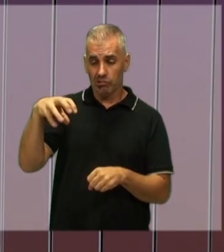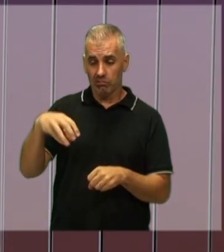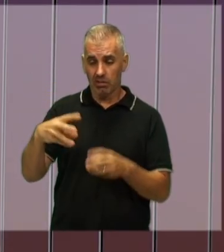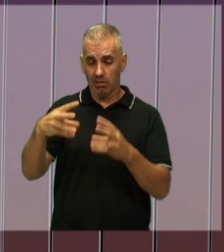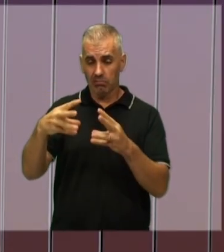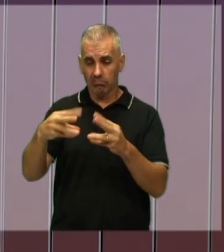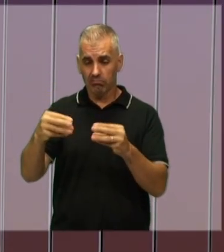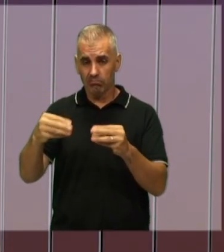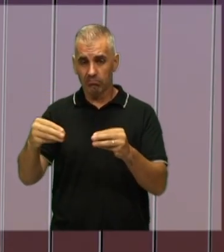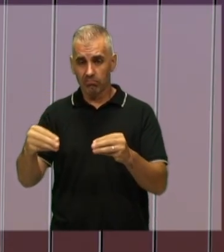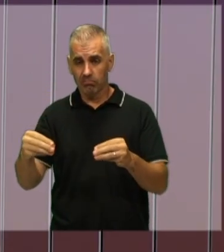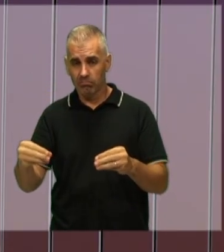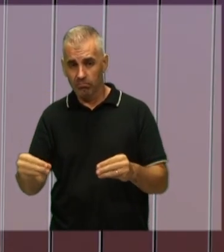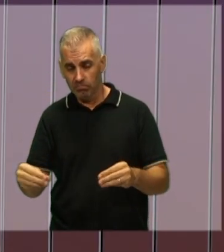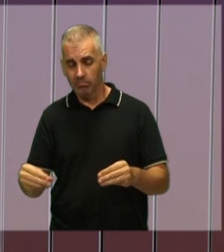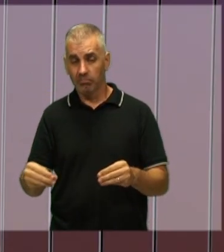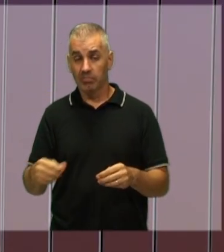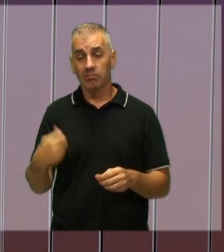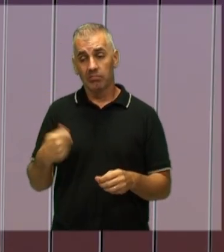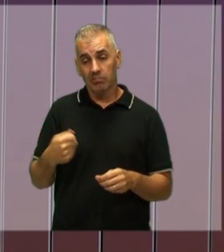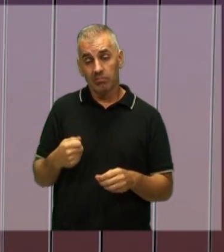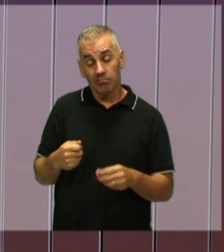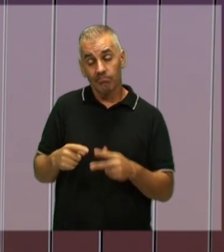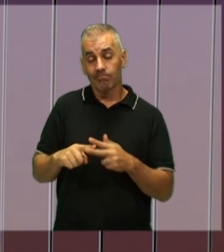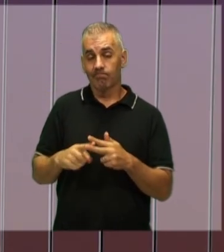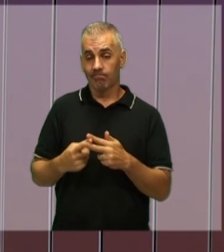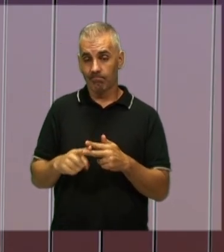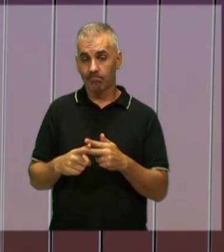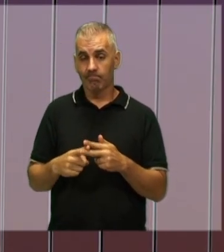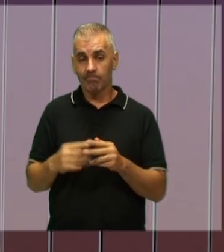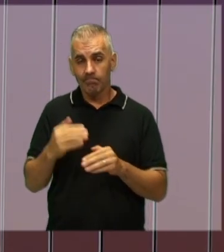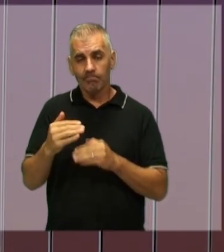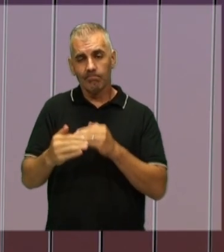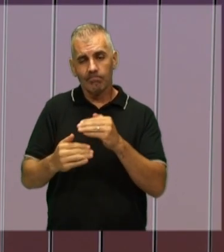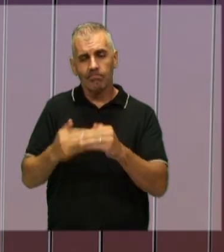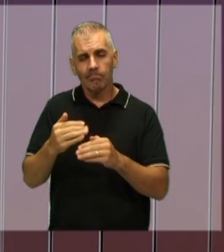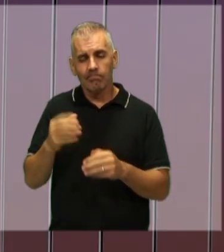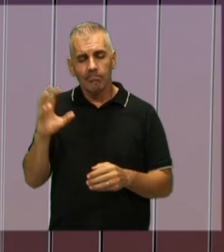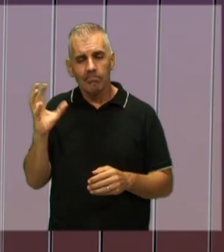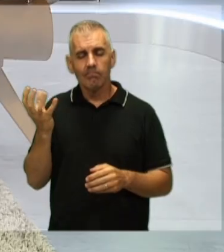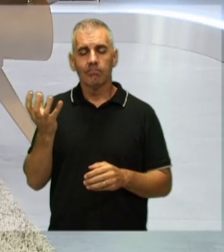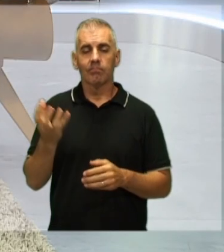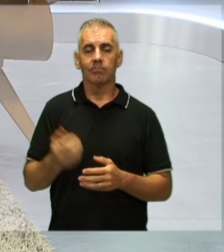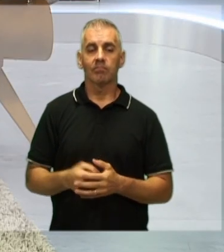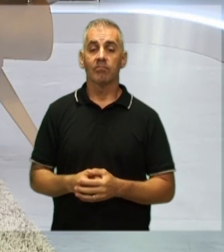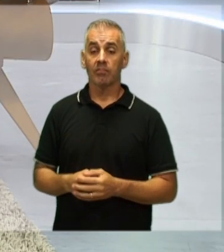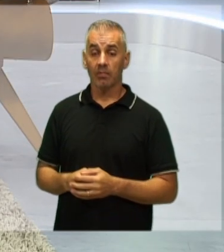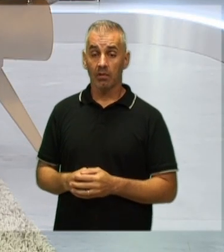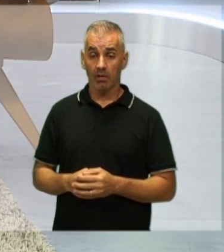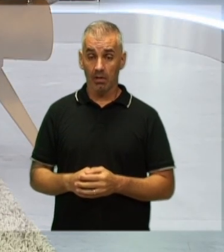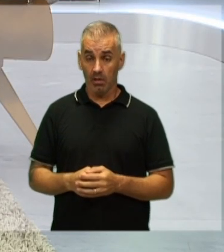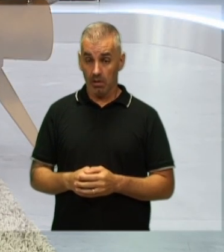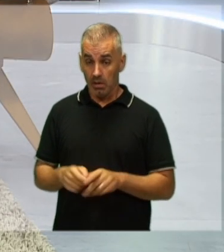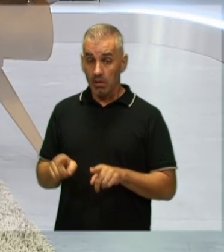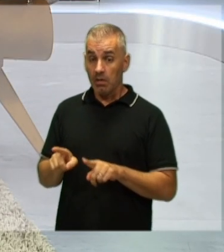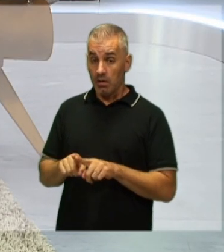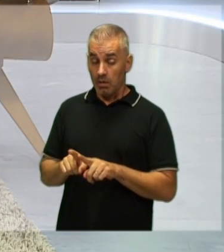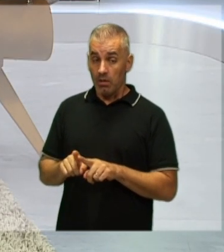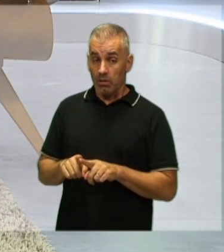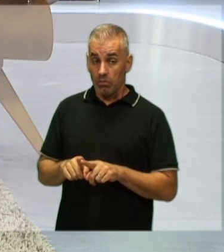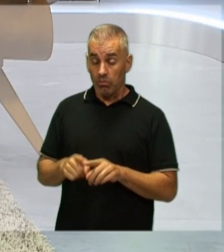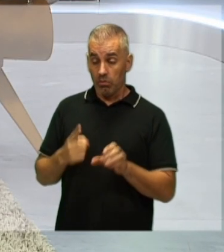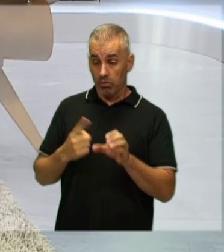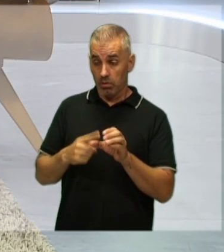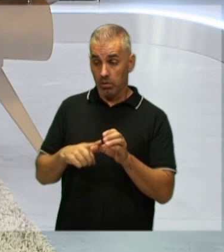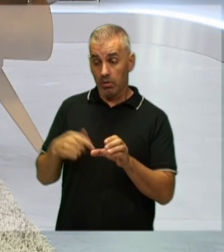rápido. Então, realmente precisa de muita manutenção. Mas aos pouquinhos a gente vai resolvendo, Maurício. E também o município tem que fazer um planejamento para ampliar